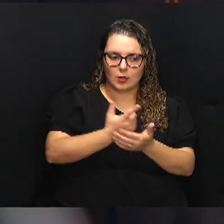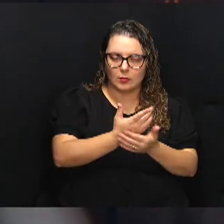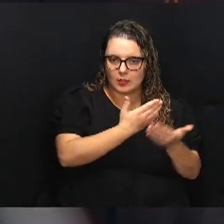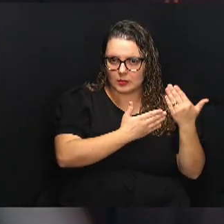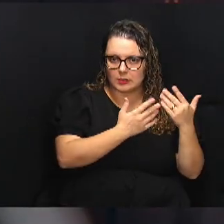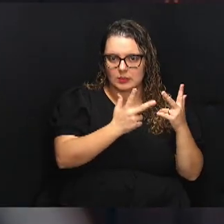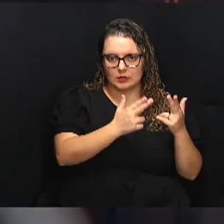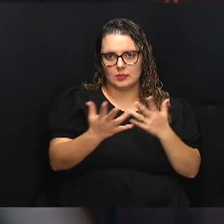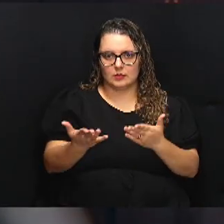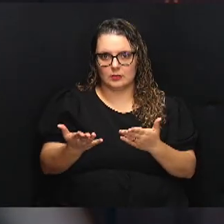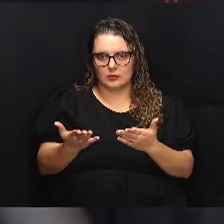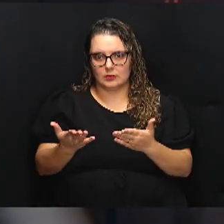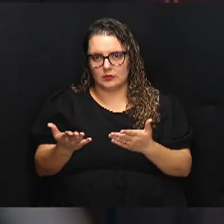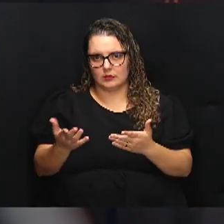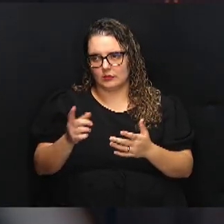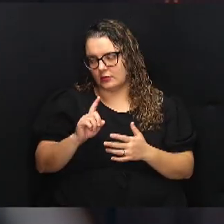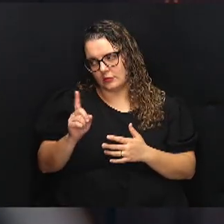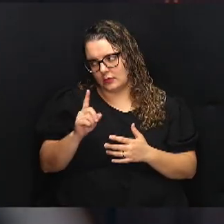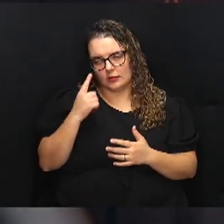idêntico hoje? Claro que não, ele evoluiu.